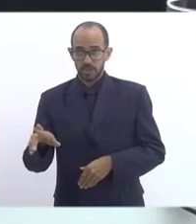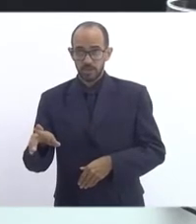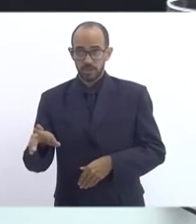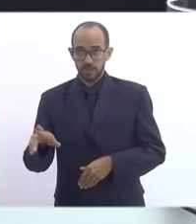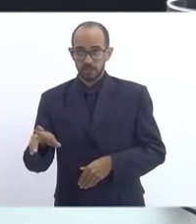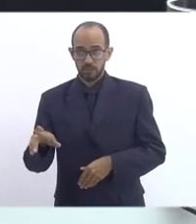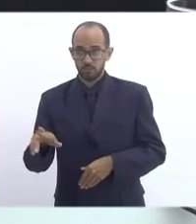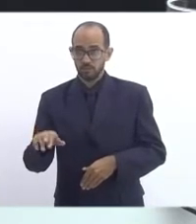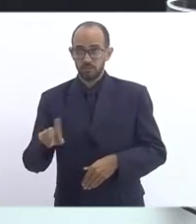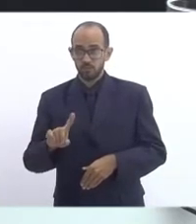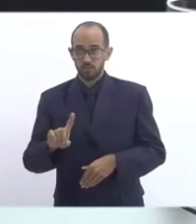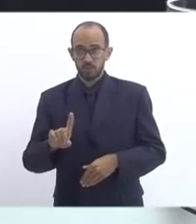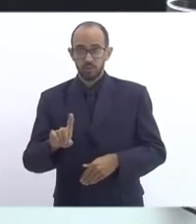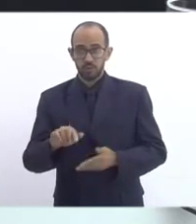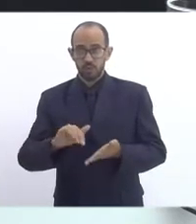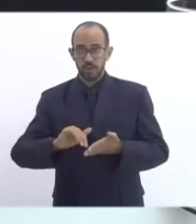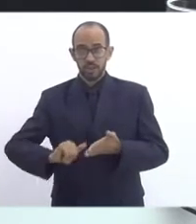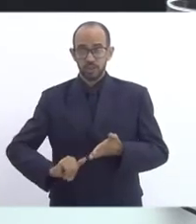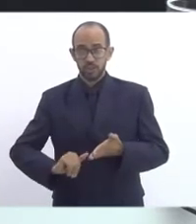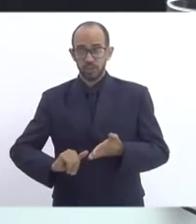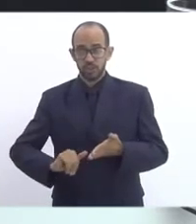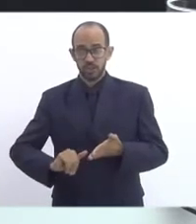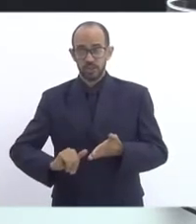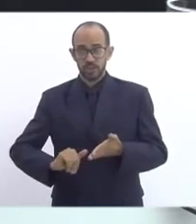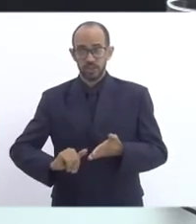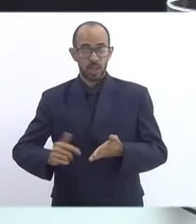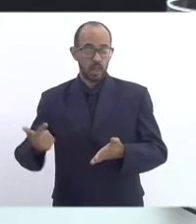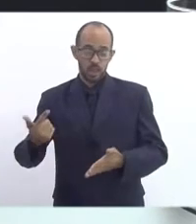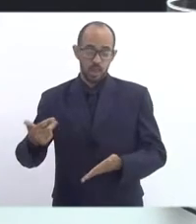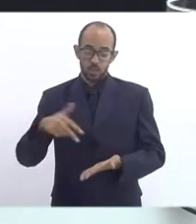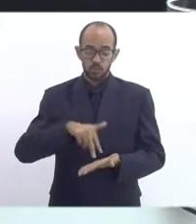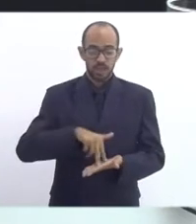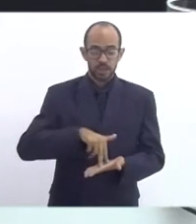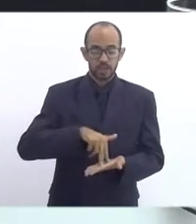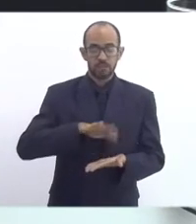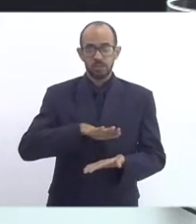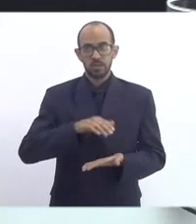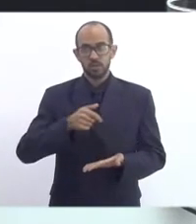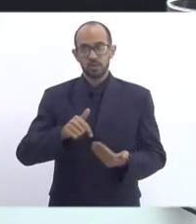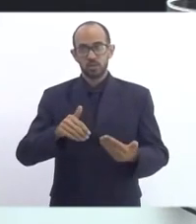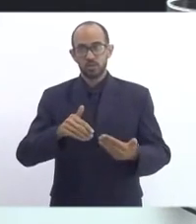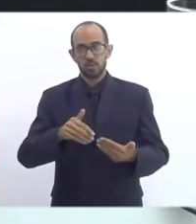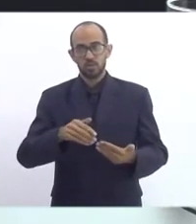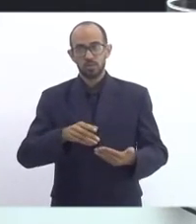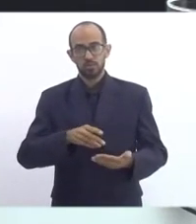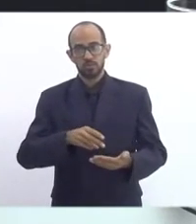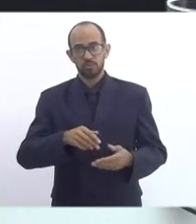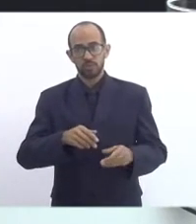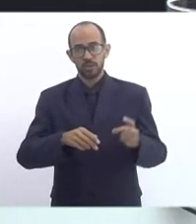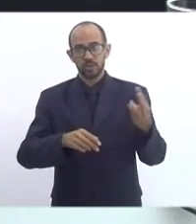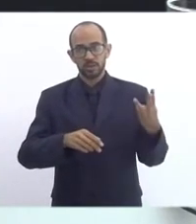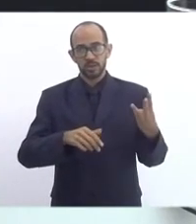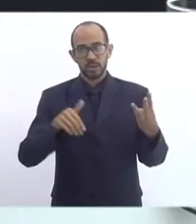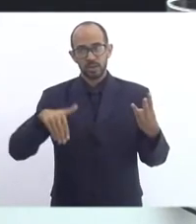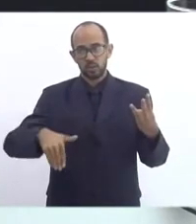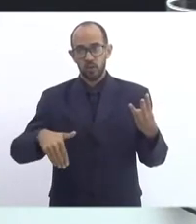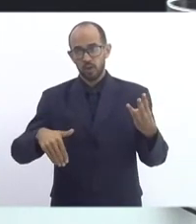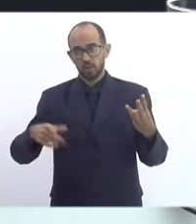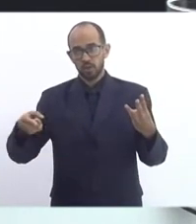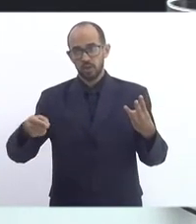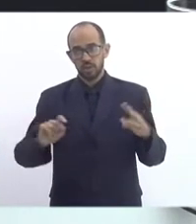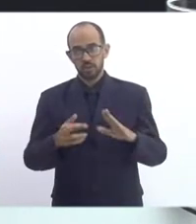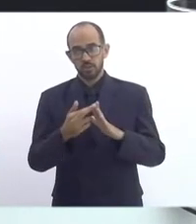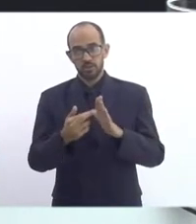Miller não cai. Nunca. Ele não está aqui, eu estou divergindo para a inconstitucionalidade. 3 votos, designa relator